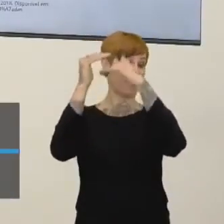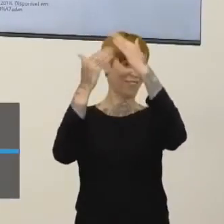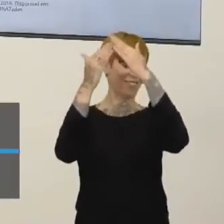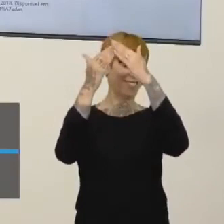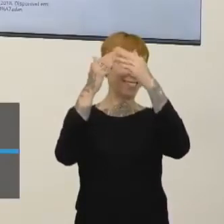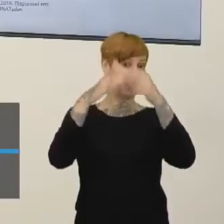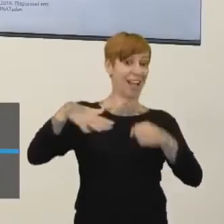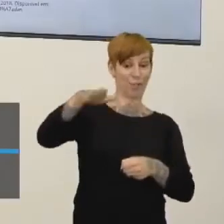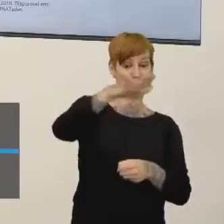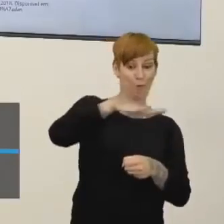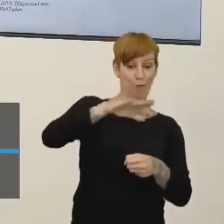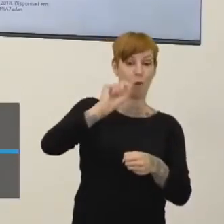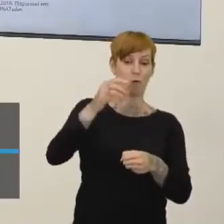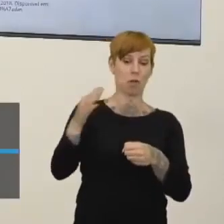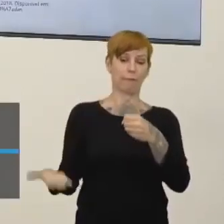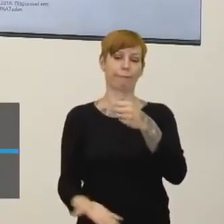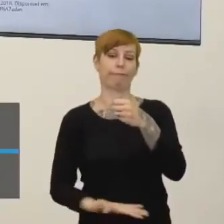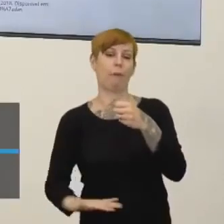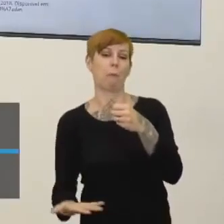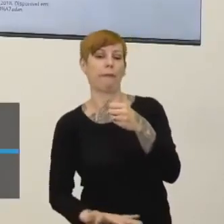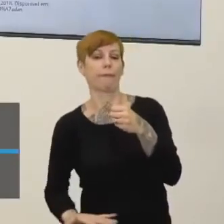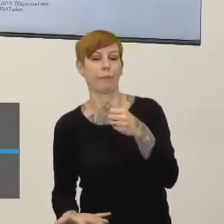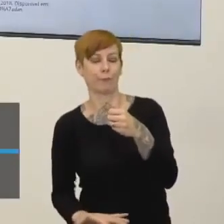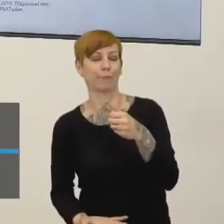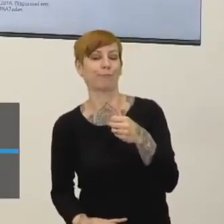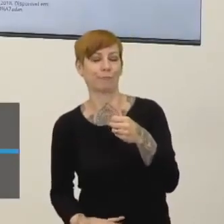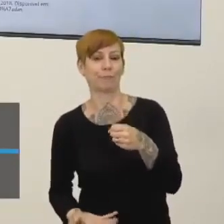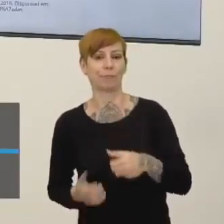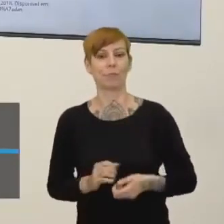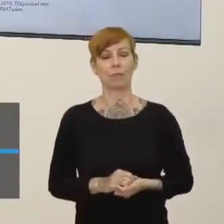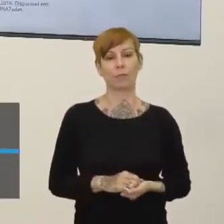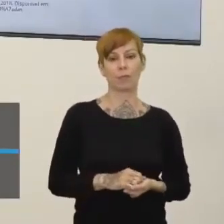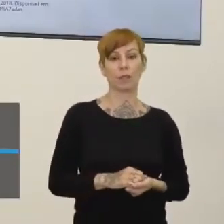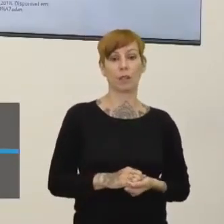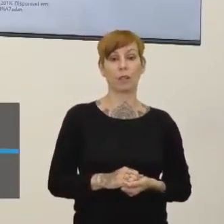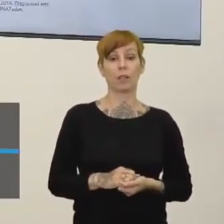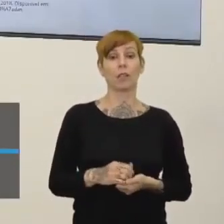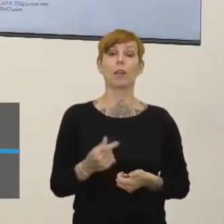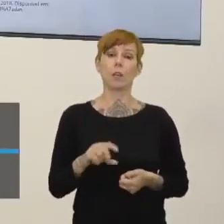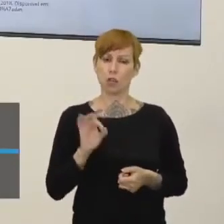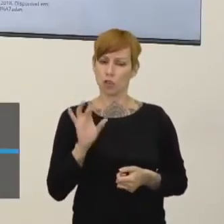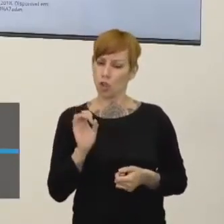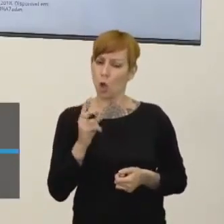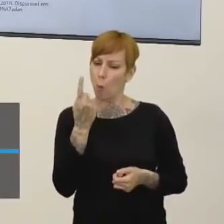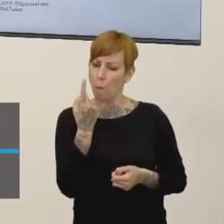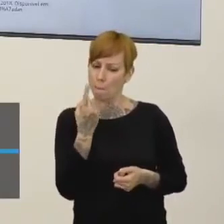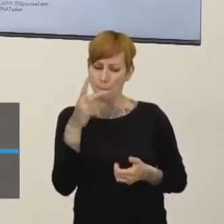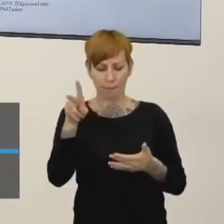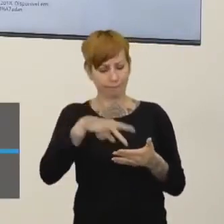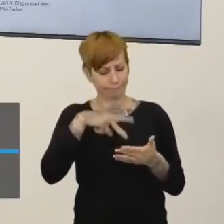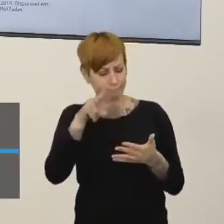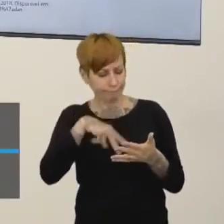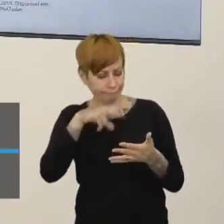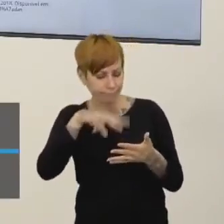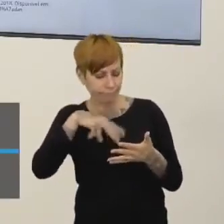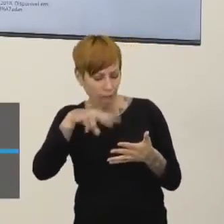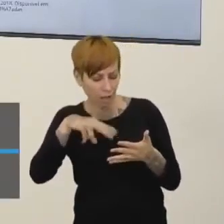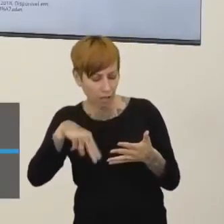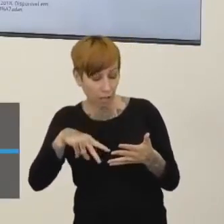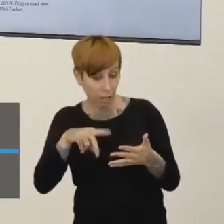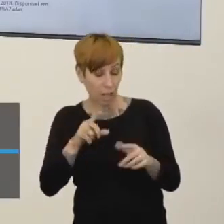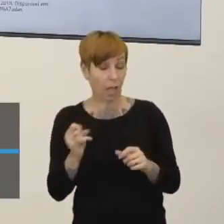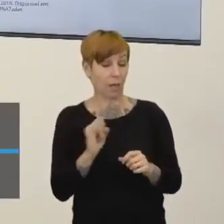desempenho abaixo do básico, senão você não vai entender nada. E outra coisa, eu li aqui só uma vez com vocês, mas vocês têm que ler mais de uma vez.